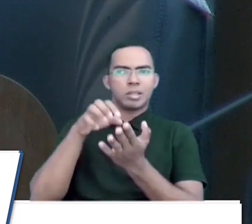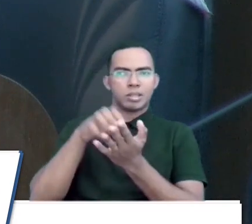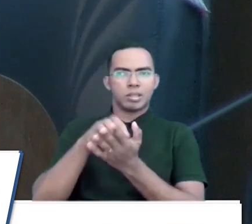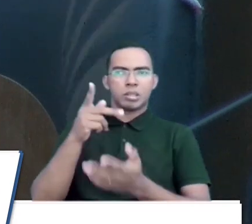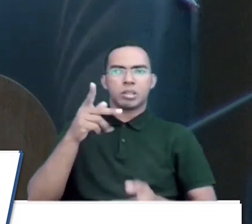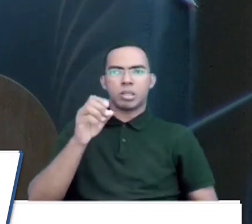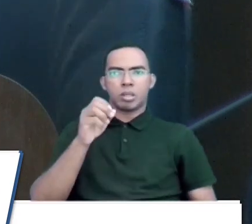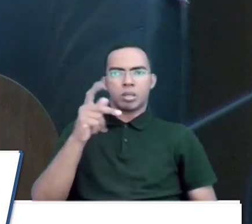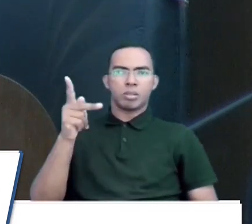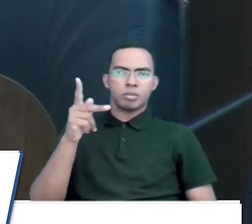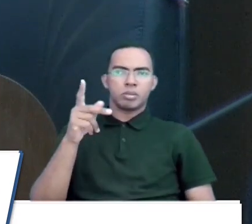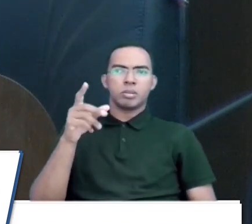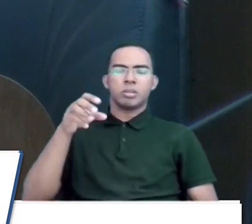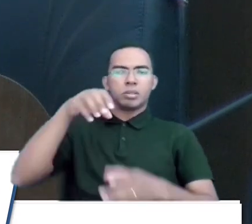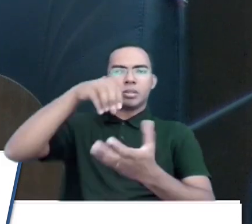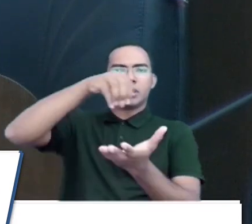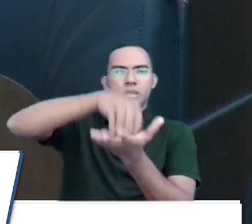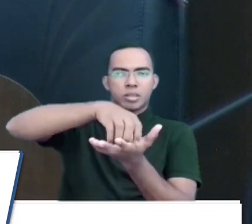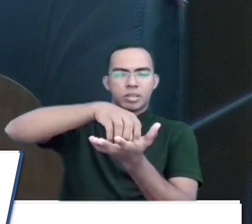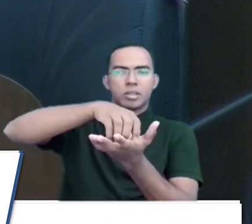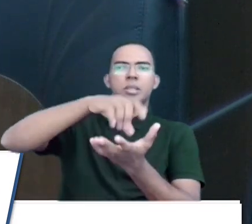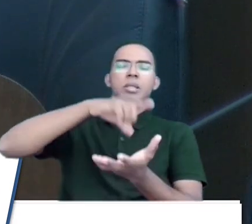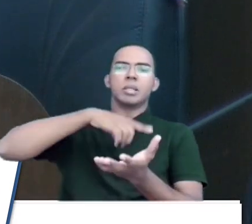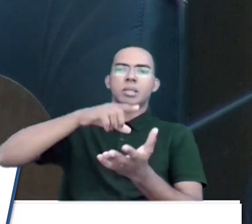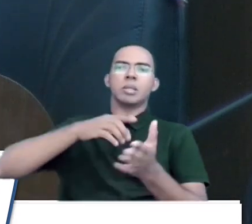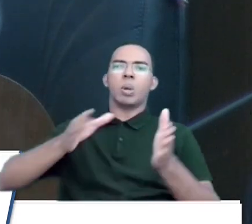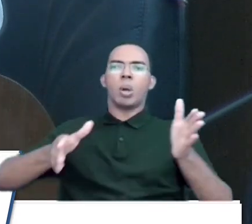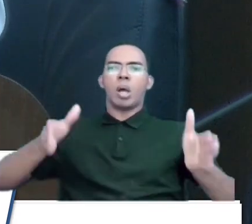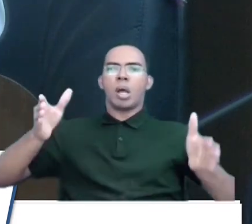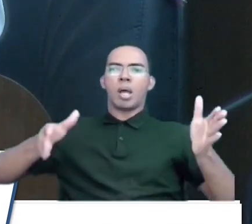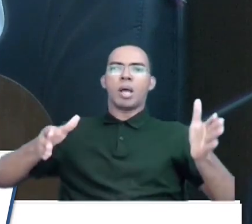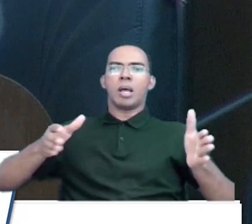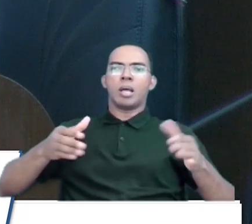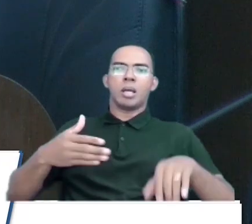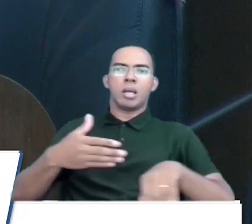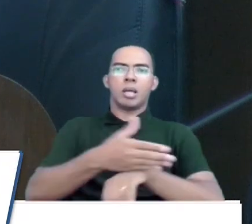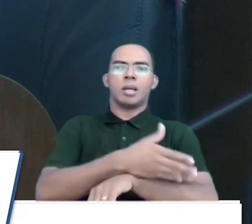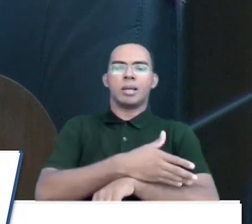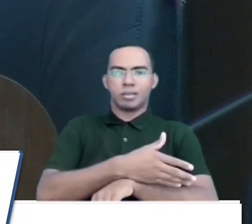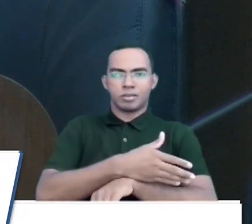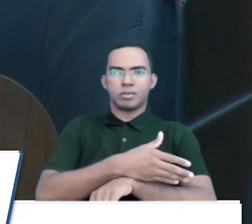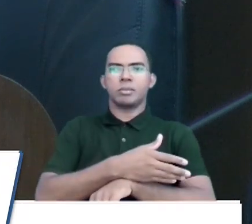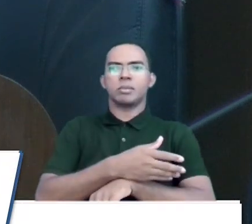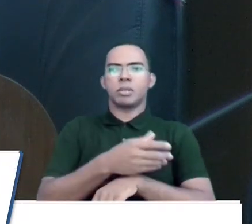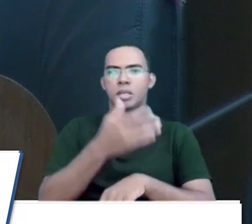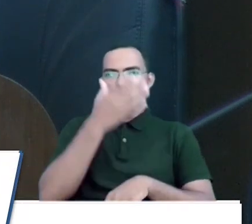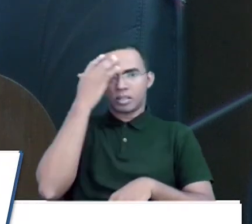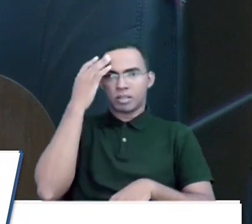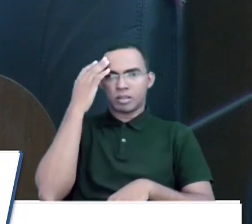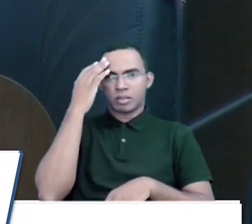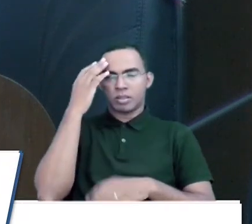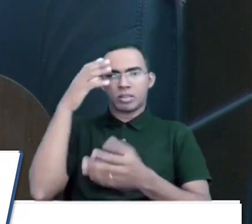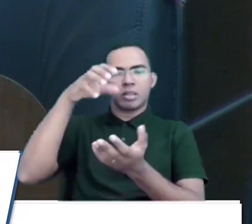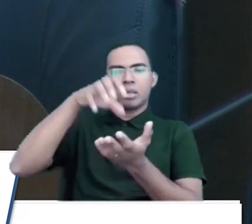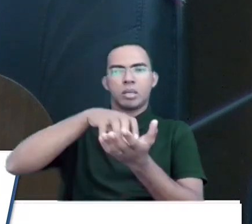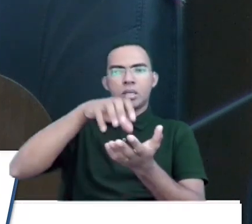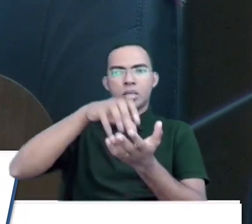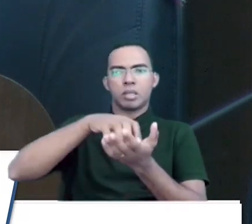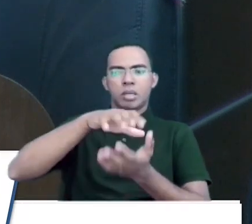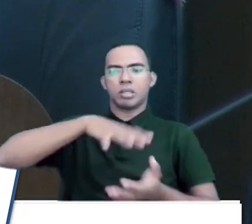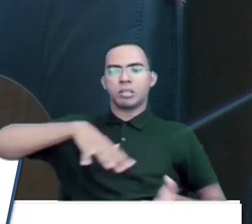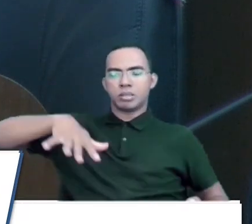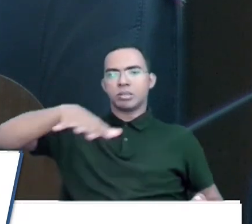Preto, dentro tem um espaço para entrar para o Centro Pop, que aquele pessoal fica dentro do espaço do Centro